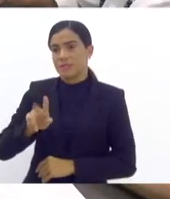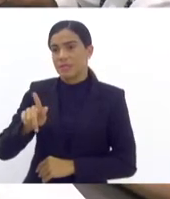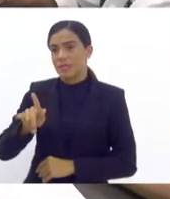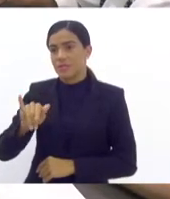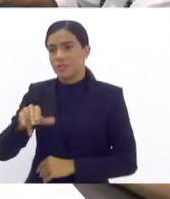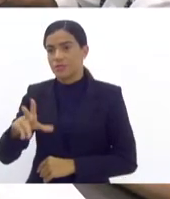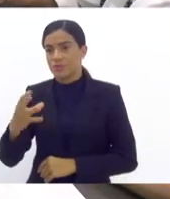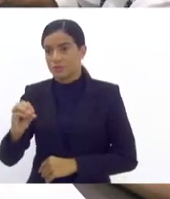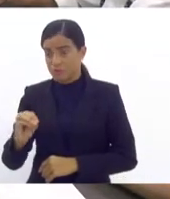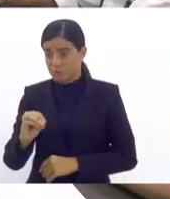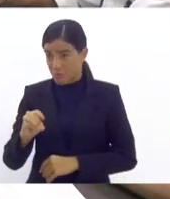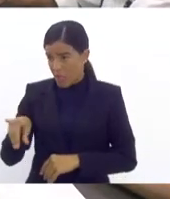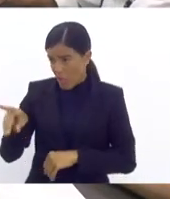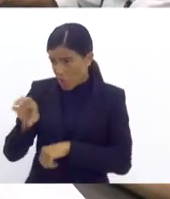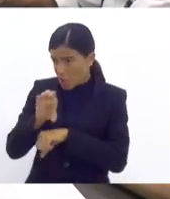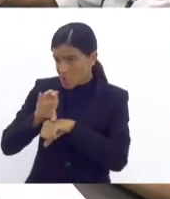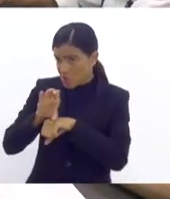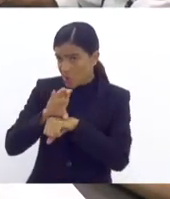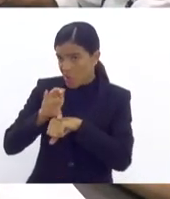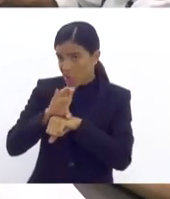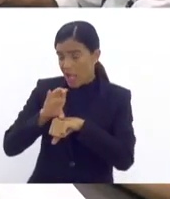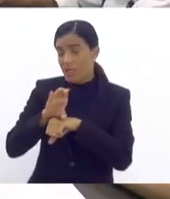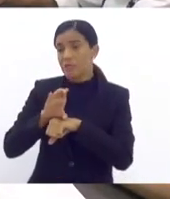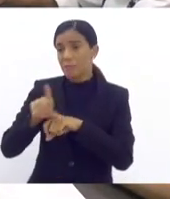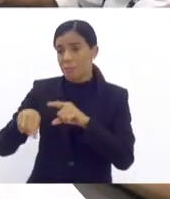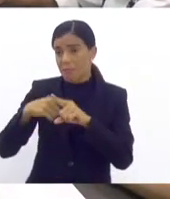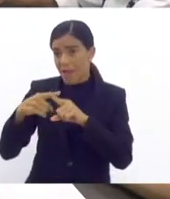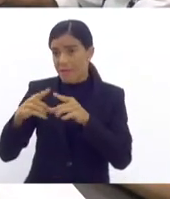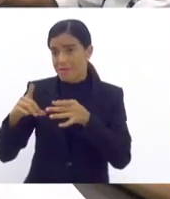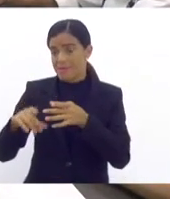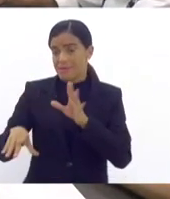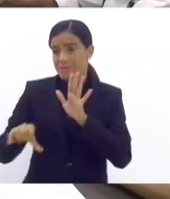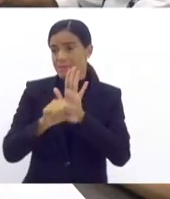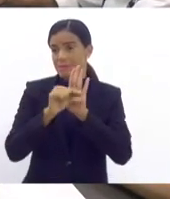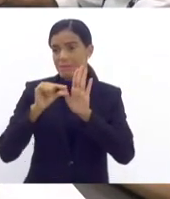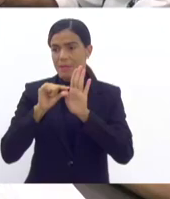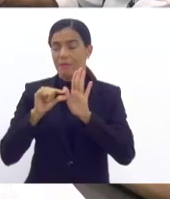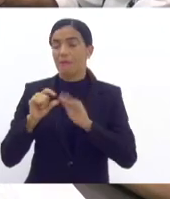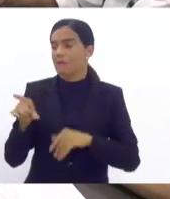É pela constitucionalidade com emenda, seu... Para discutir.